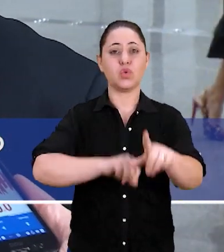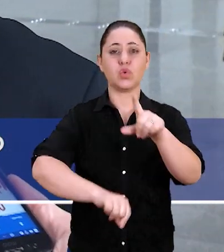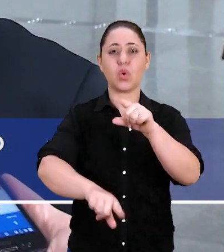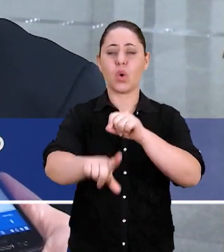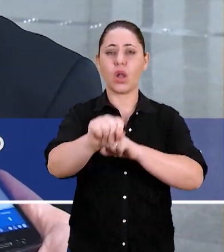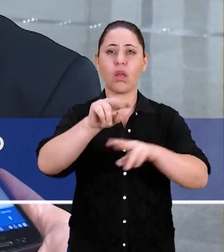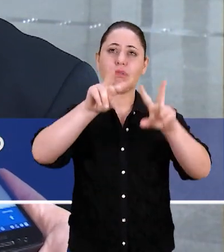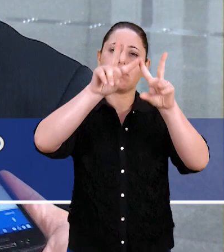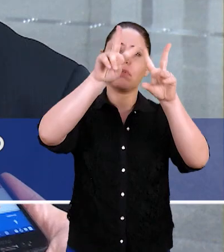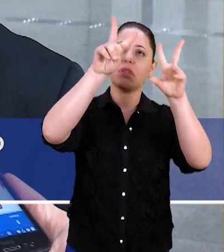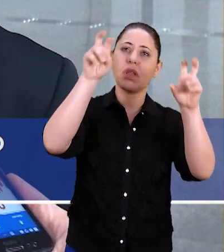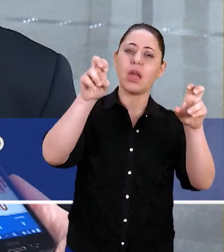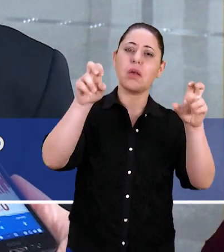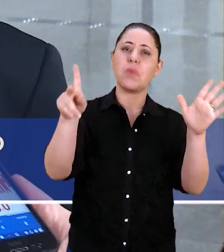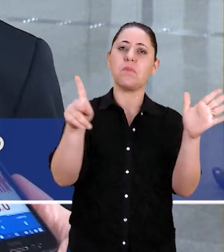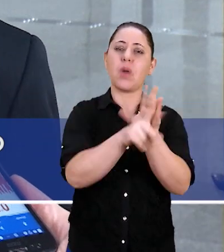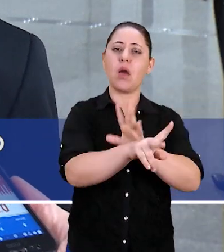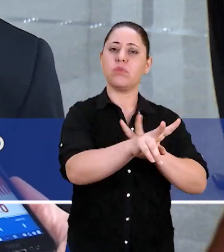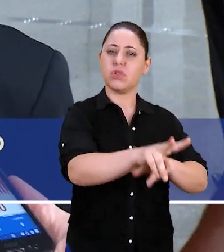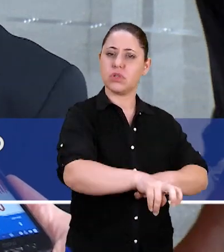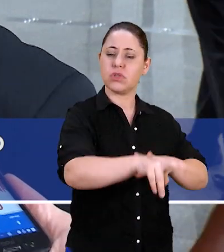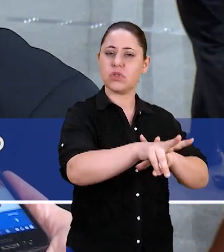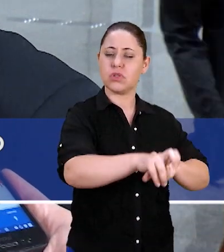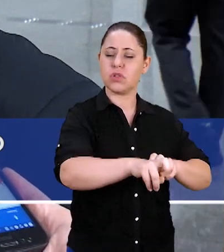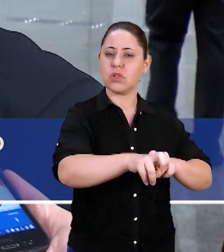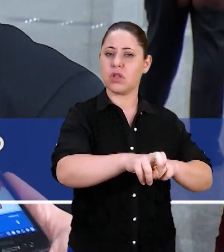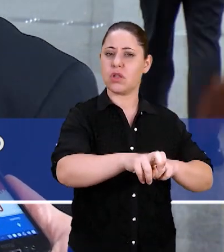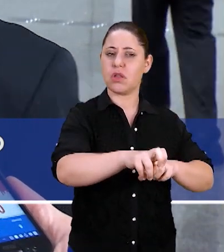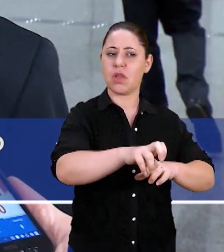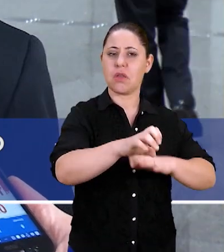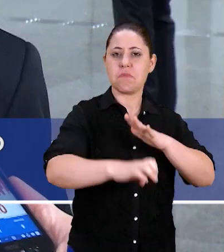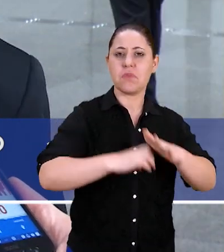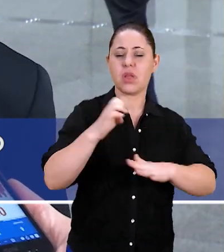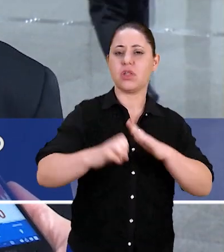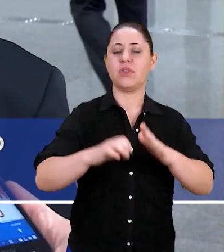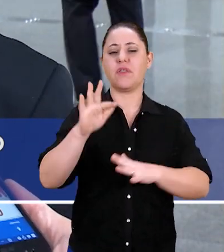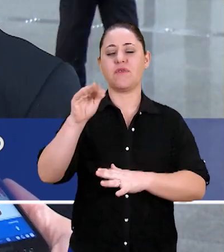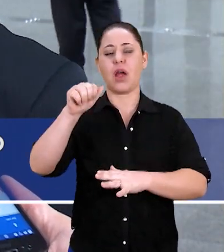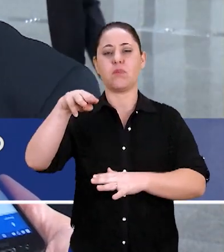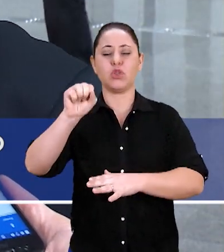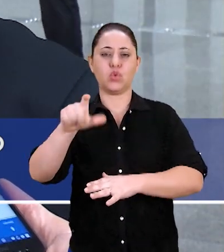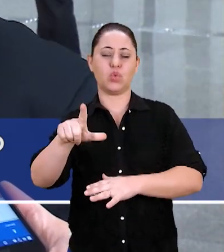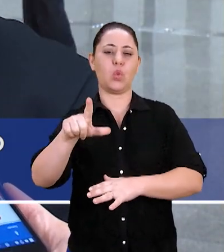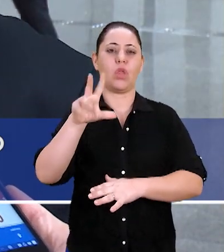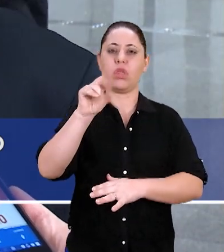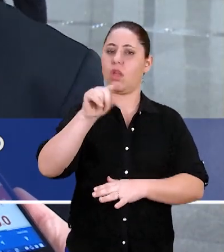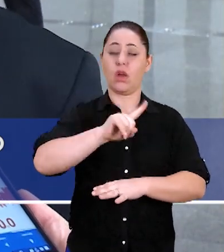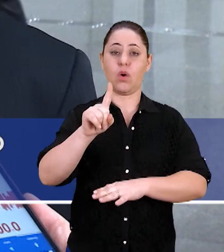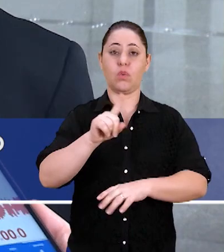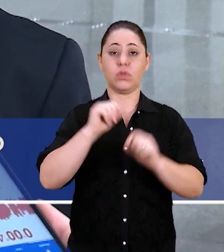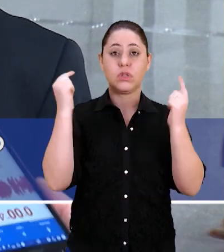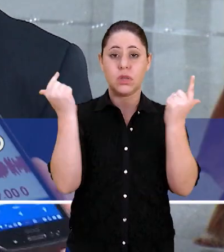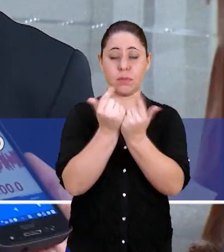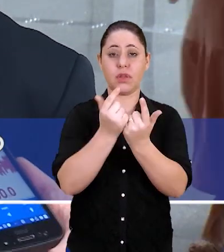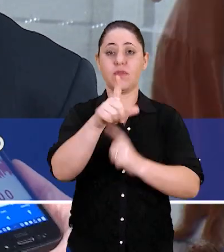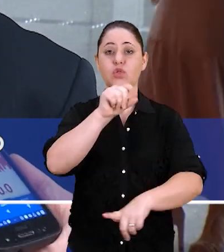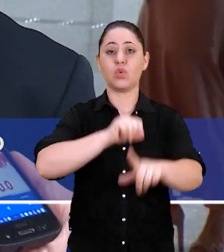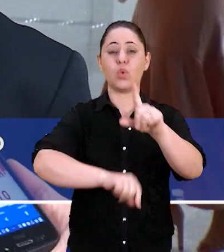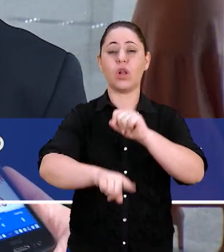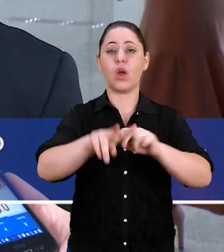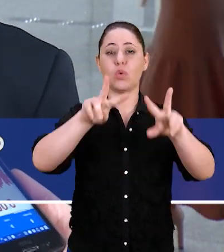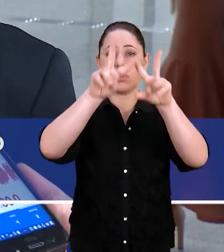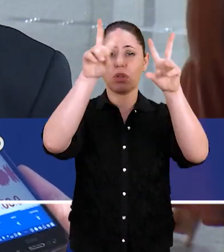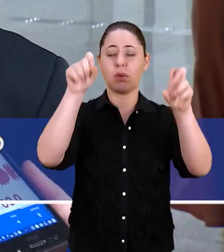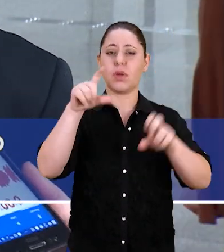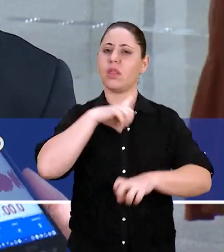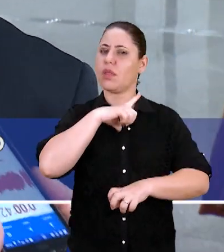a escolher uma matéria que diz respeito à agricultura ou empreendedorismo, como no caso da FamaSul e do Sebrae. Não, o prêmio da Assembleia vai